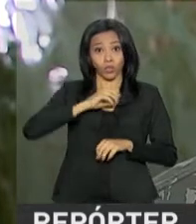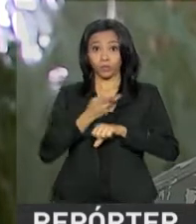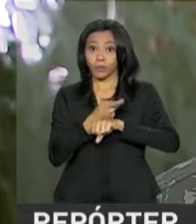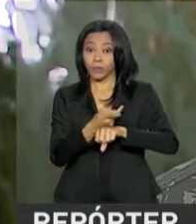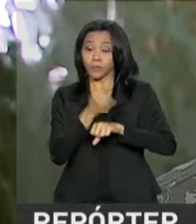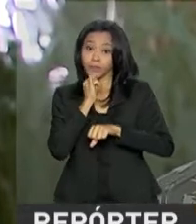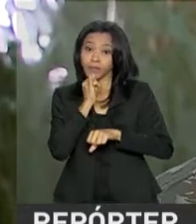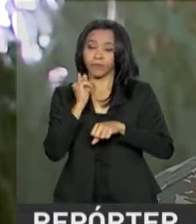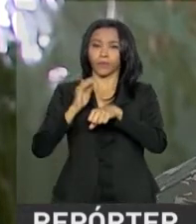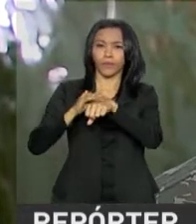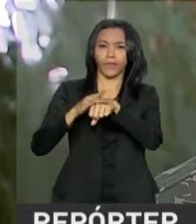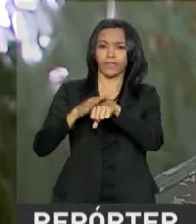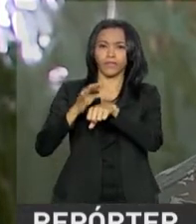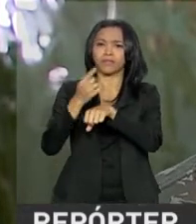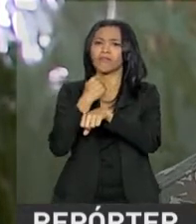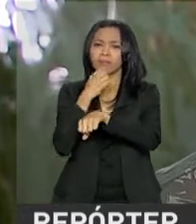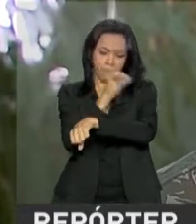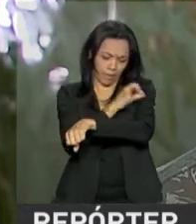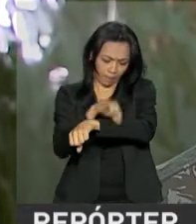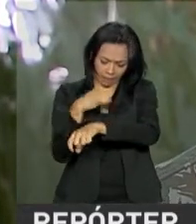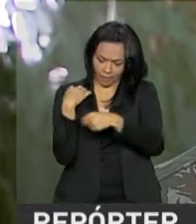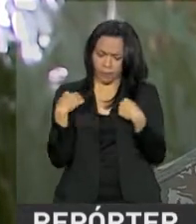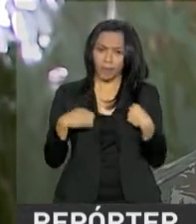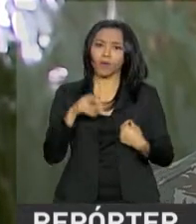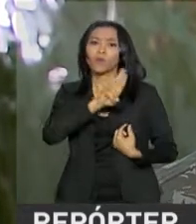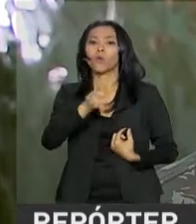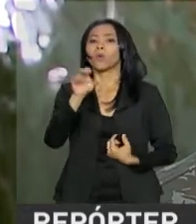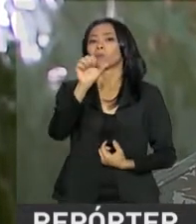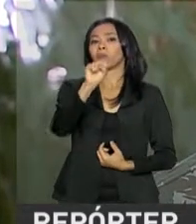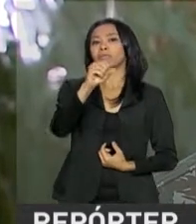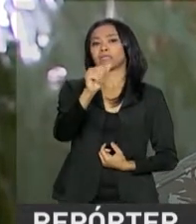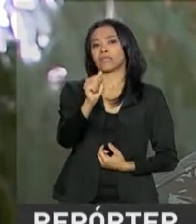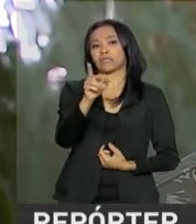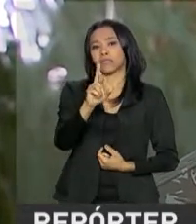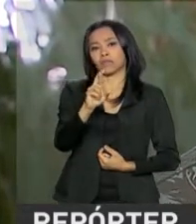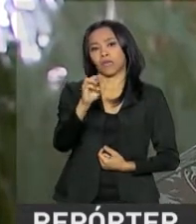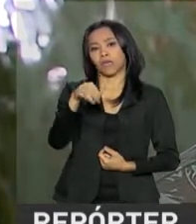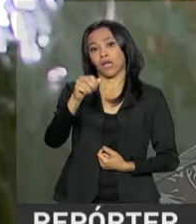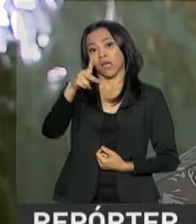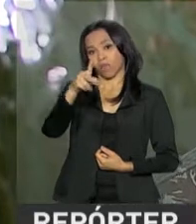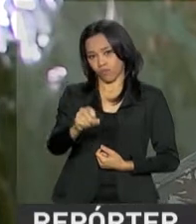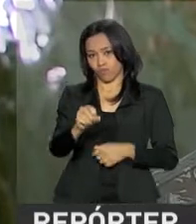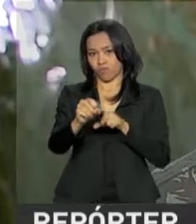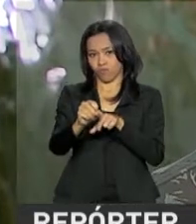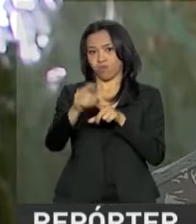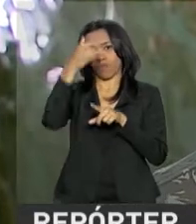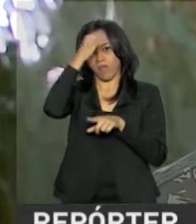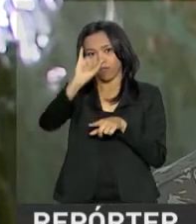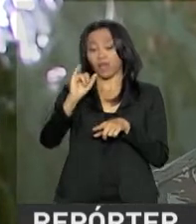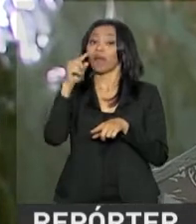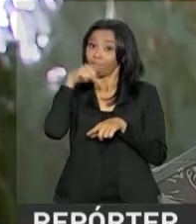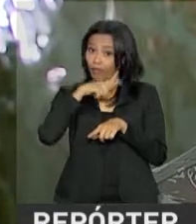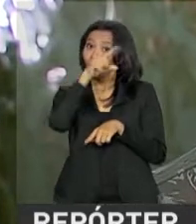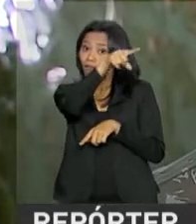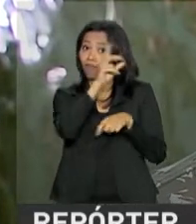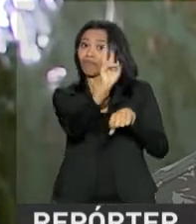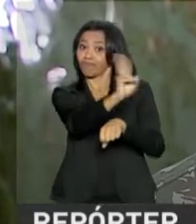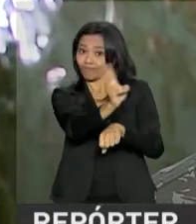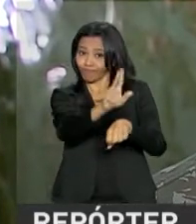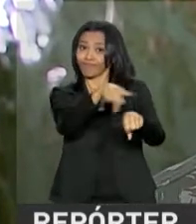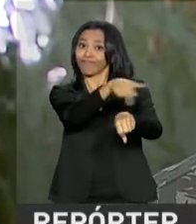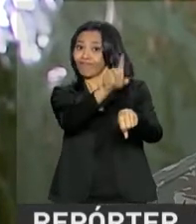doenças como o sarampo por exemplo elas venham diárias onde se existe como é o venezuela e